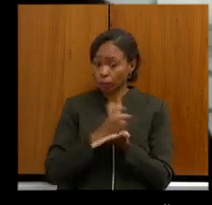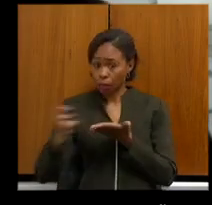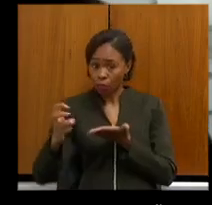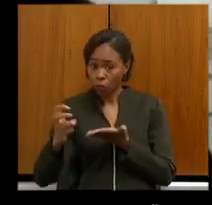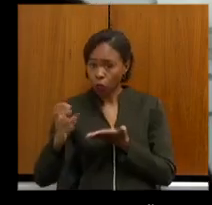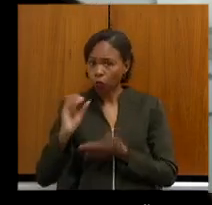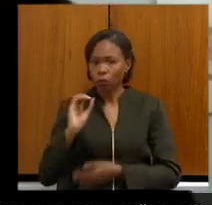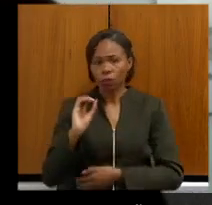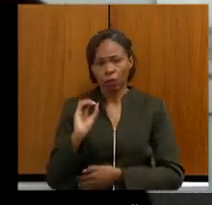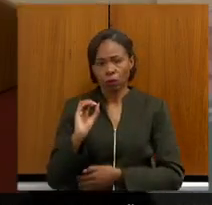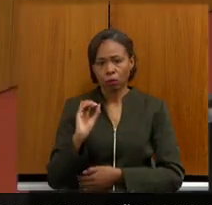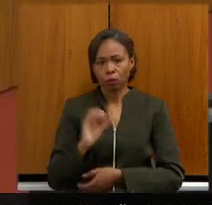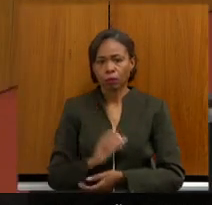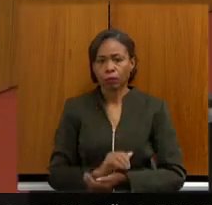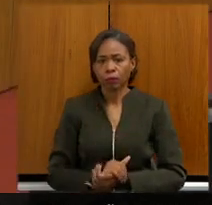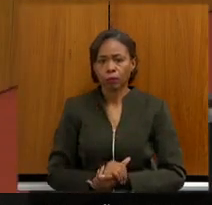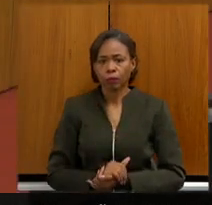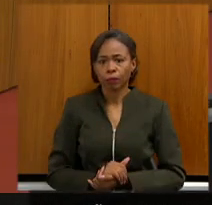obrigada